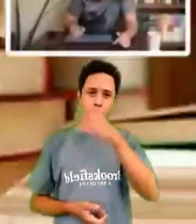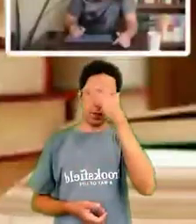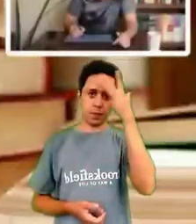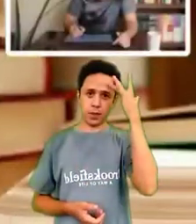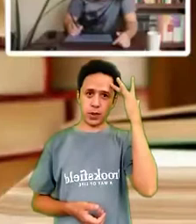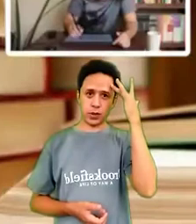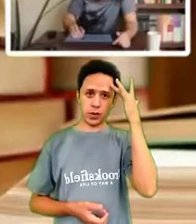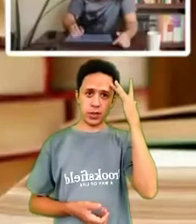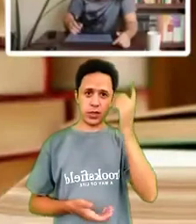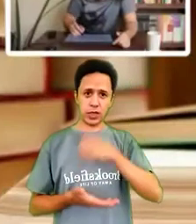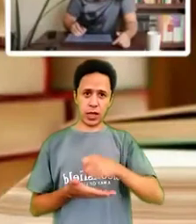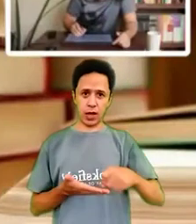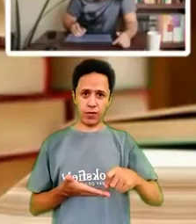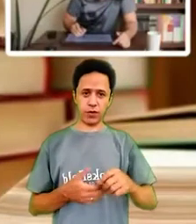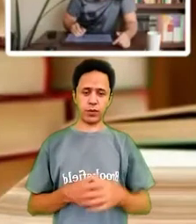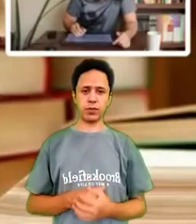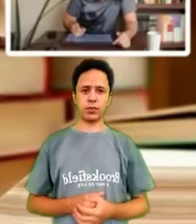Quem escreve.